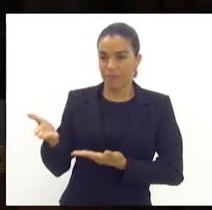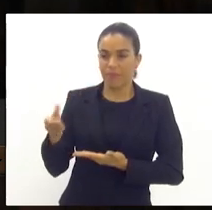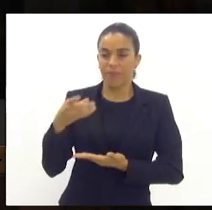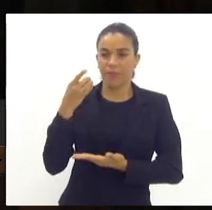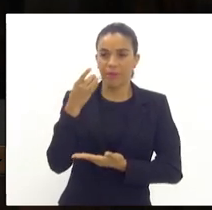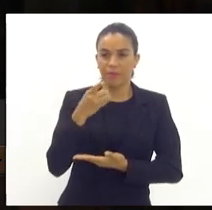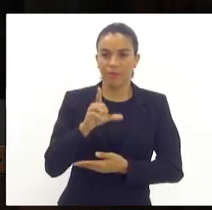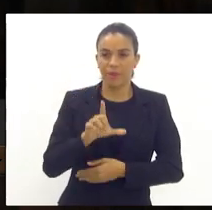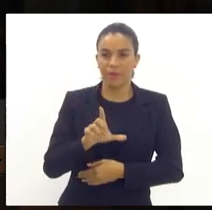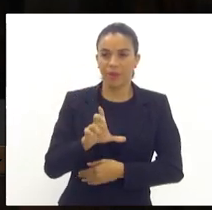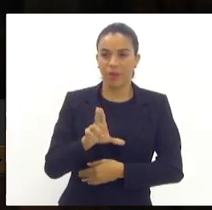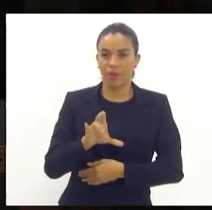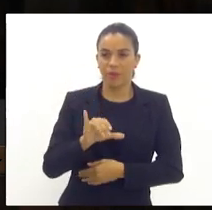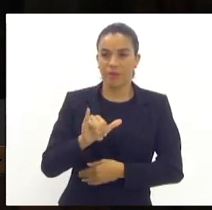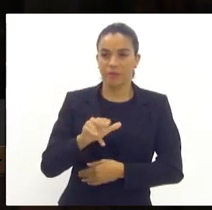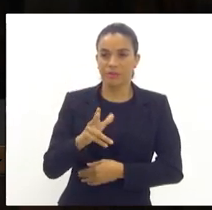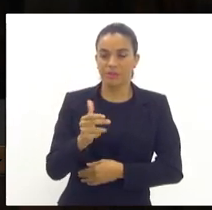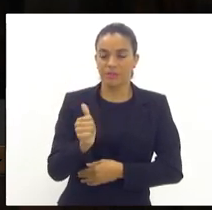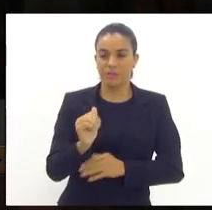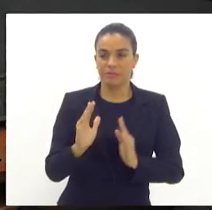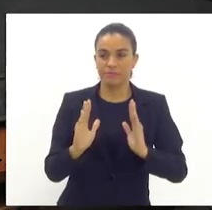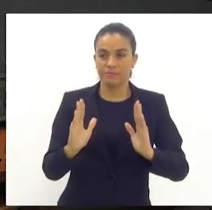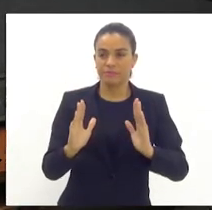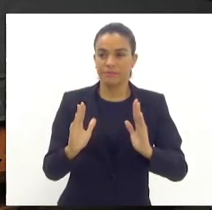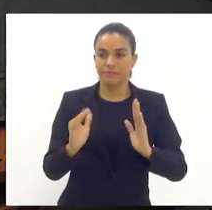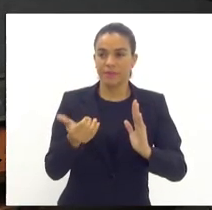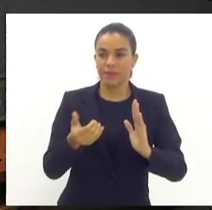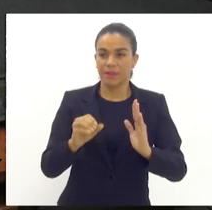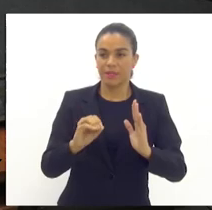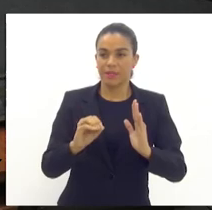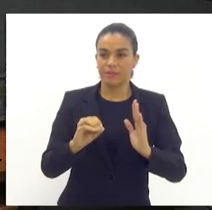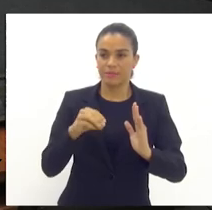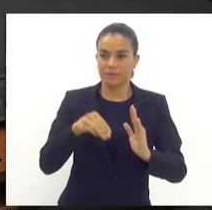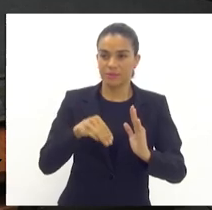deputada Lucinha, que dispõe de 10 minutos.